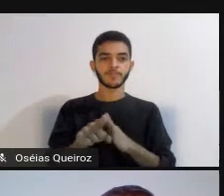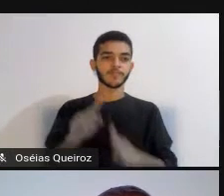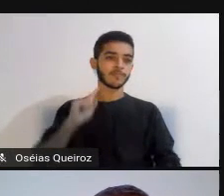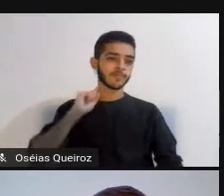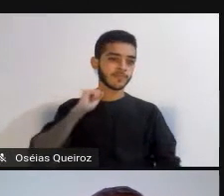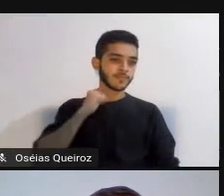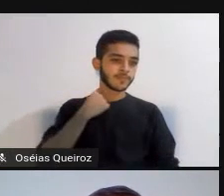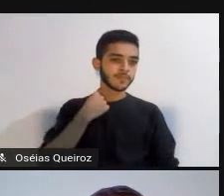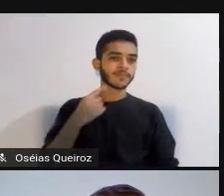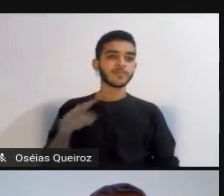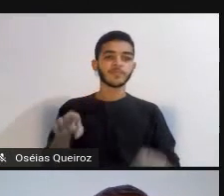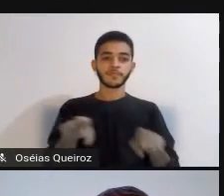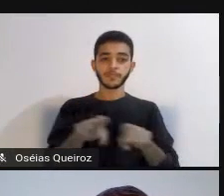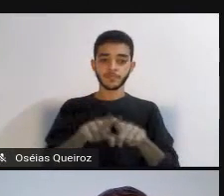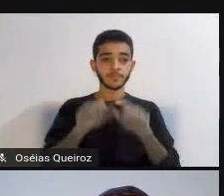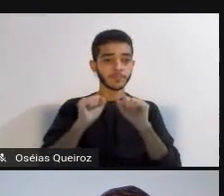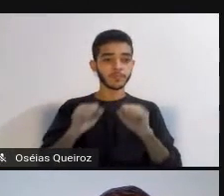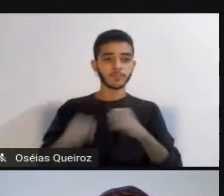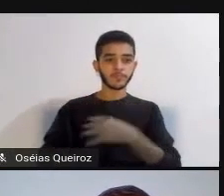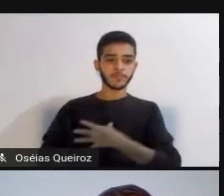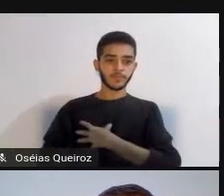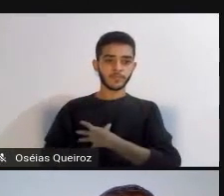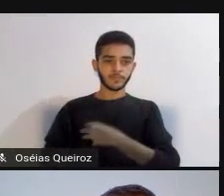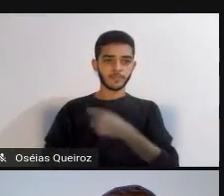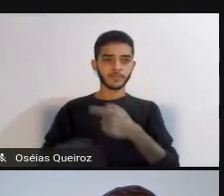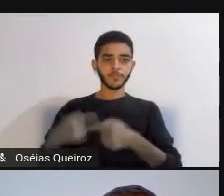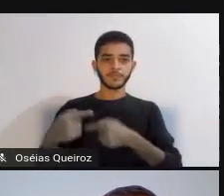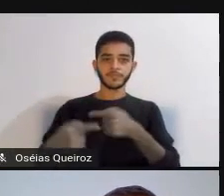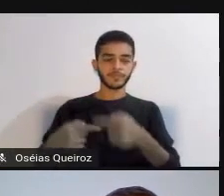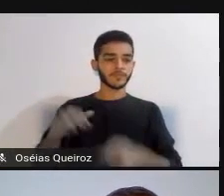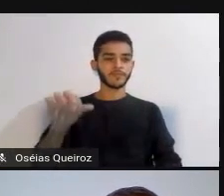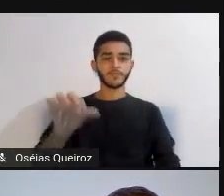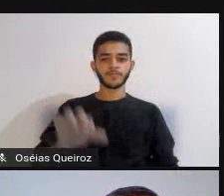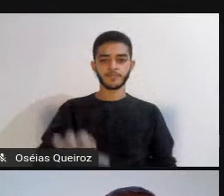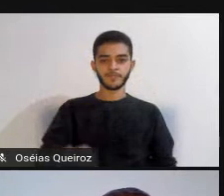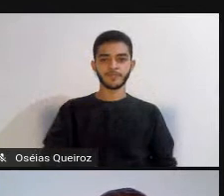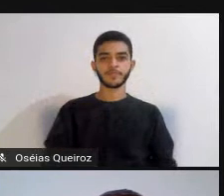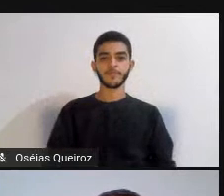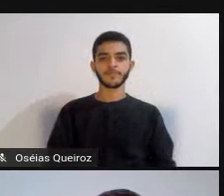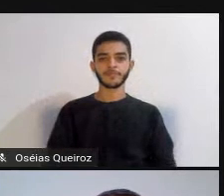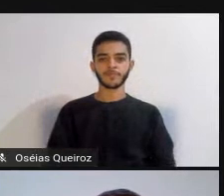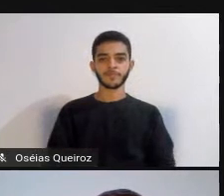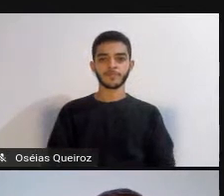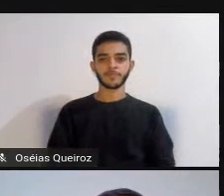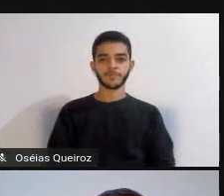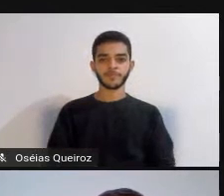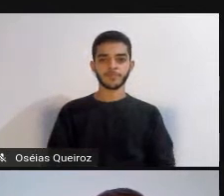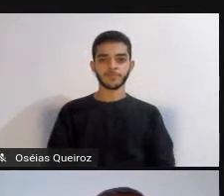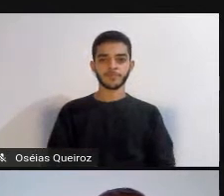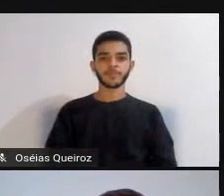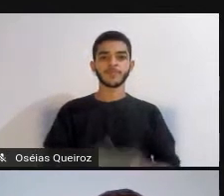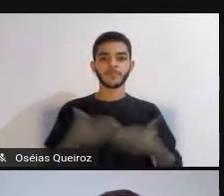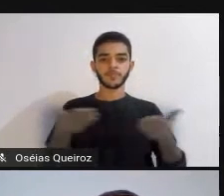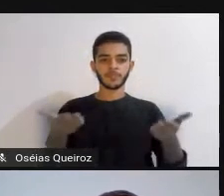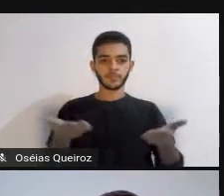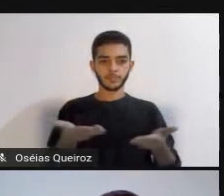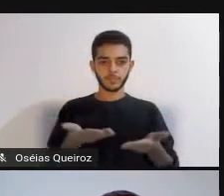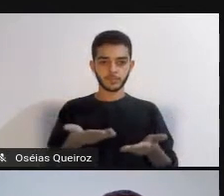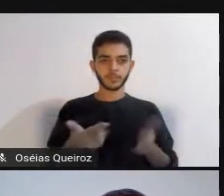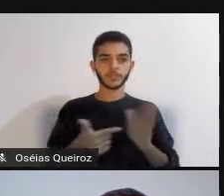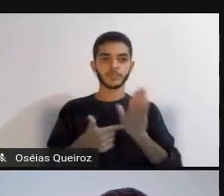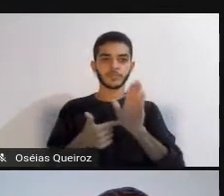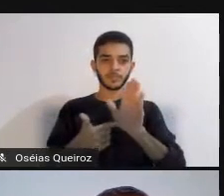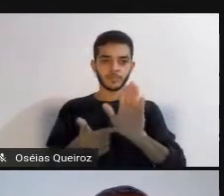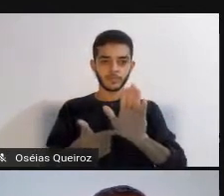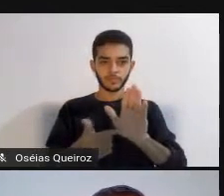inclusive, em aspectos reprodutivos de alguns moluscos. Agora, alguns parâmetros interessantes que já